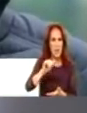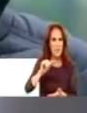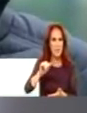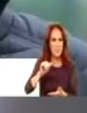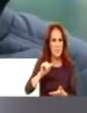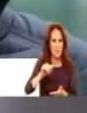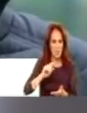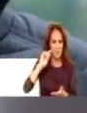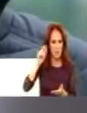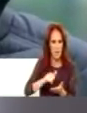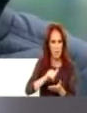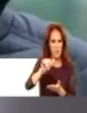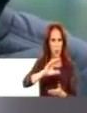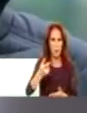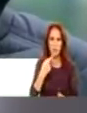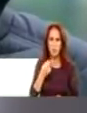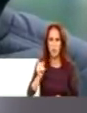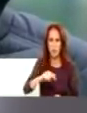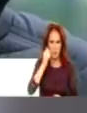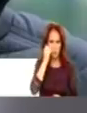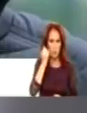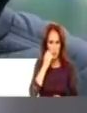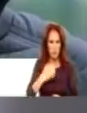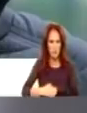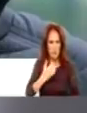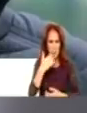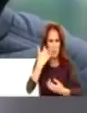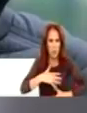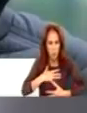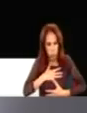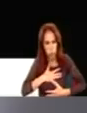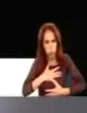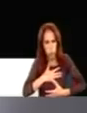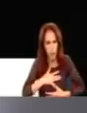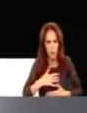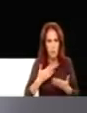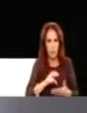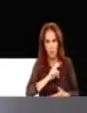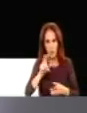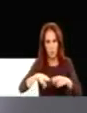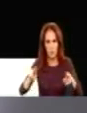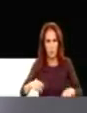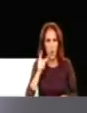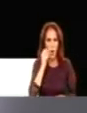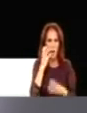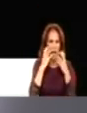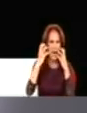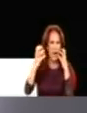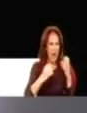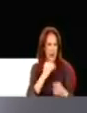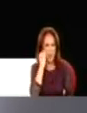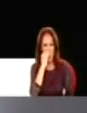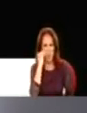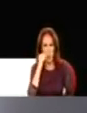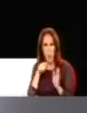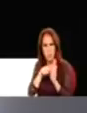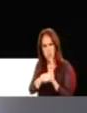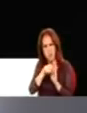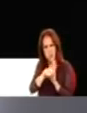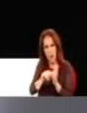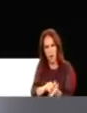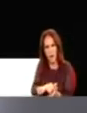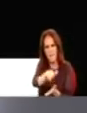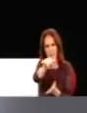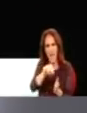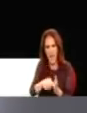nada disto que está aqui, história, só quem não perceba nada disso é que pode chamar o regime salazarista de regime fascista. Só quem